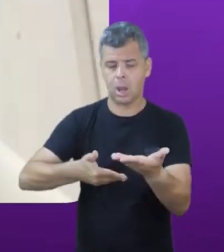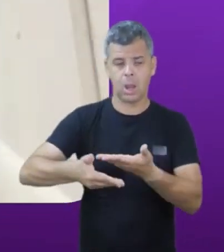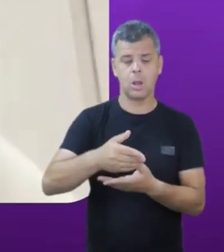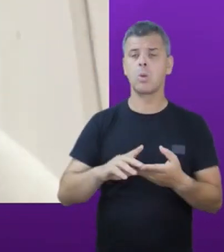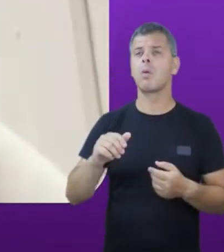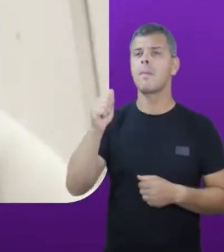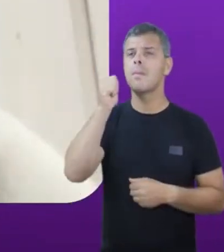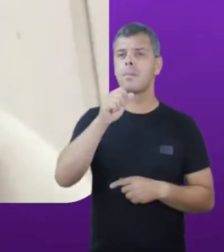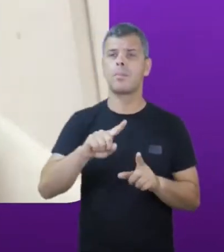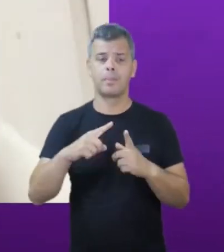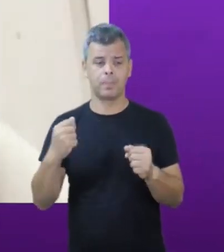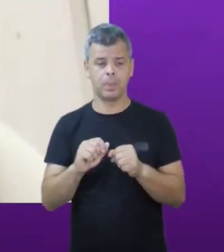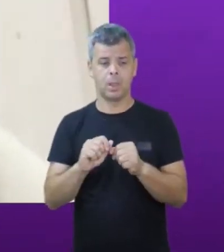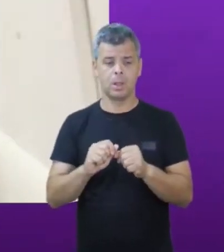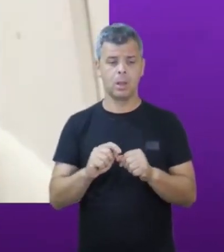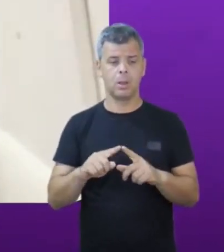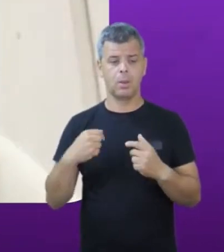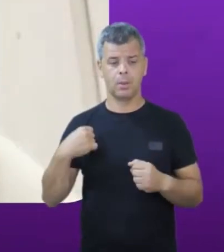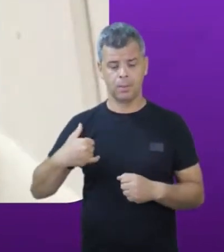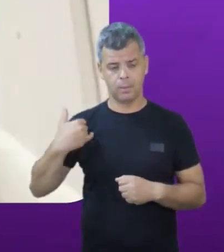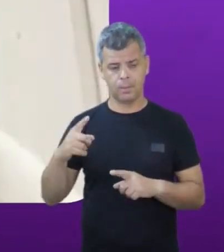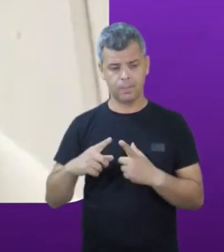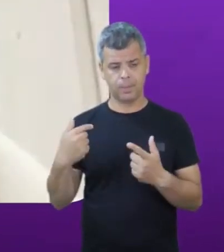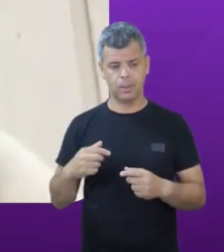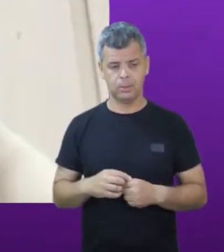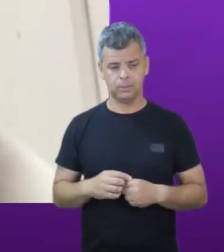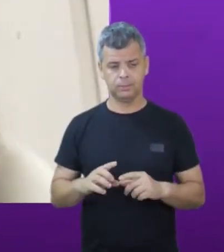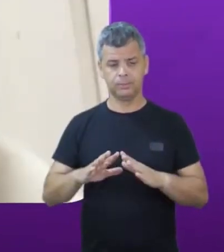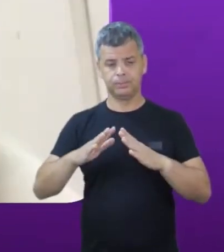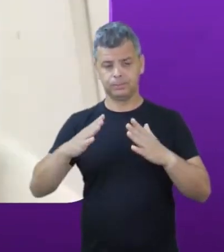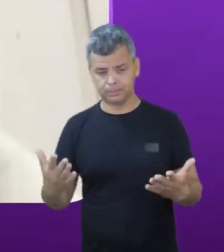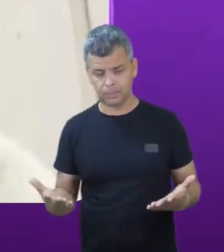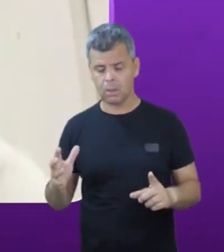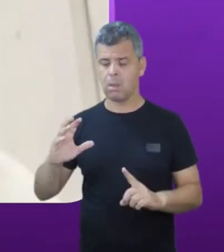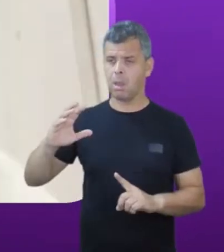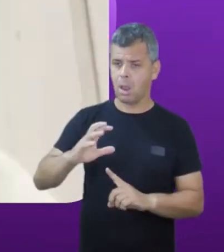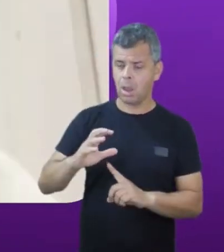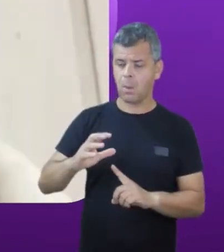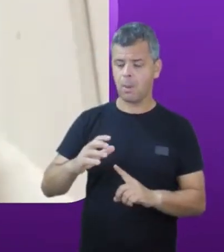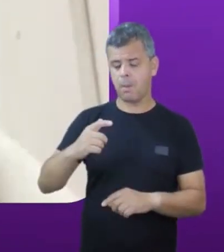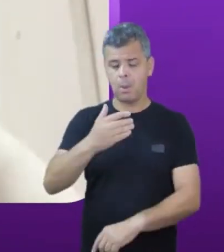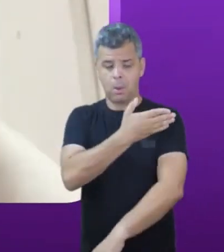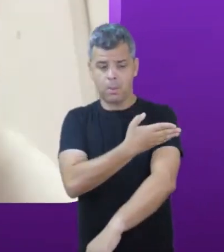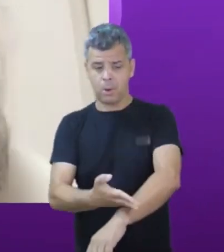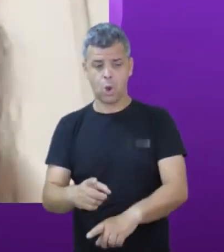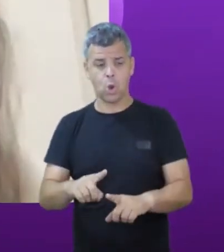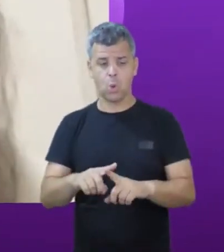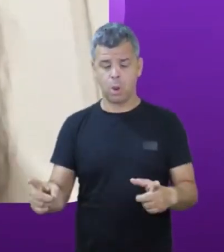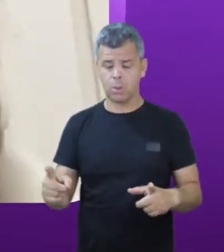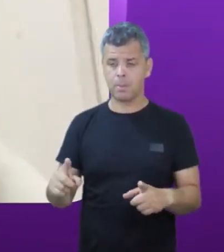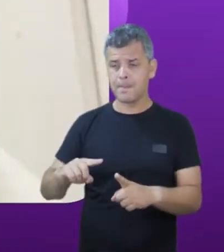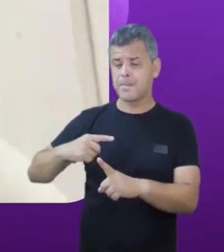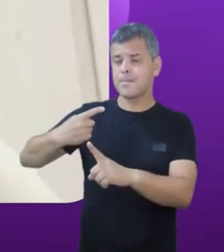de mulheres. Nós somos uma mulheridade, múltiplas e diversas. Então, o que me afeta quanto mulher branca não afeta ou afeta muito